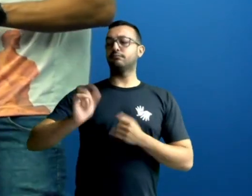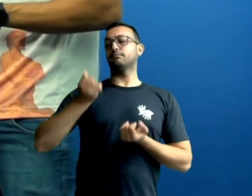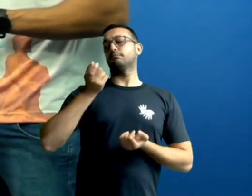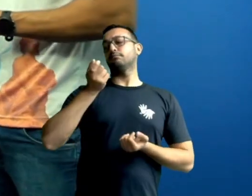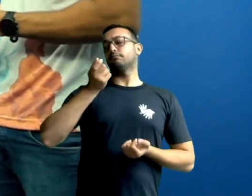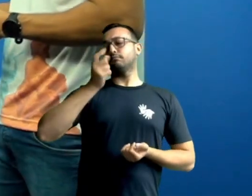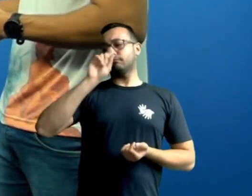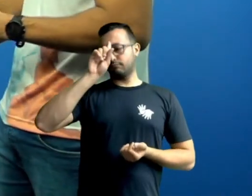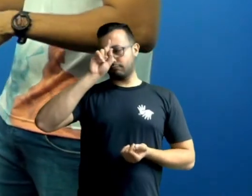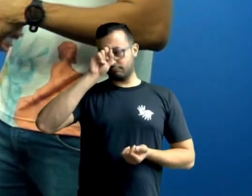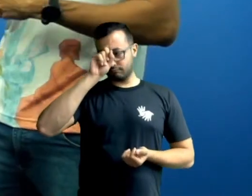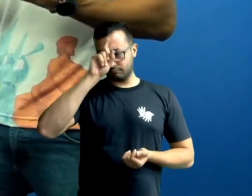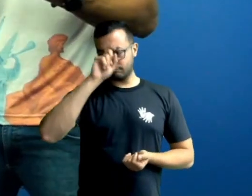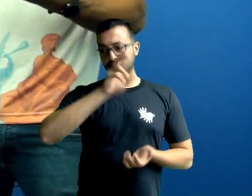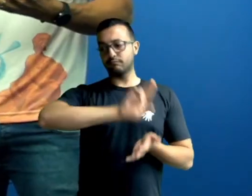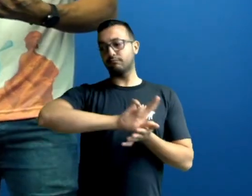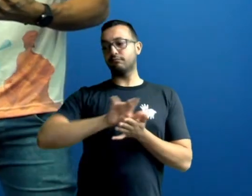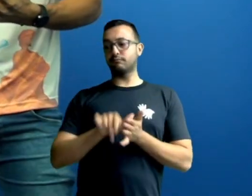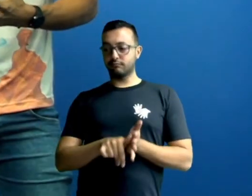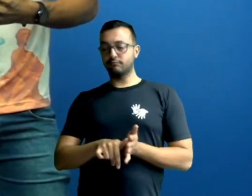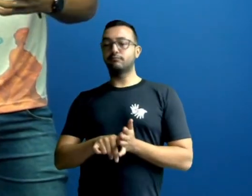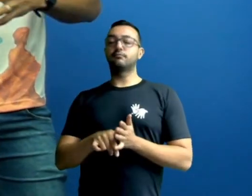né? Clínicas e entre